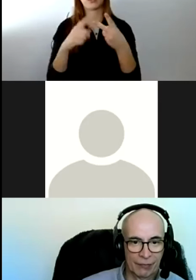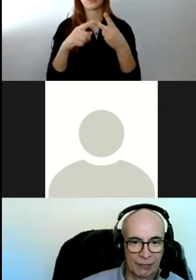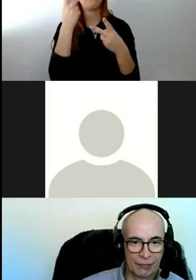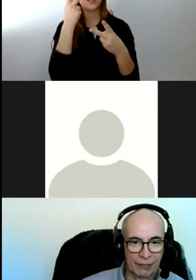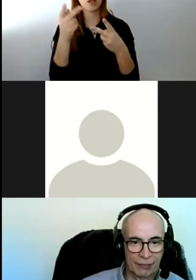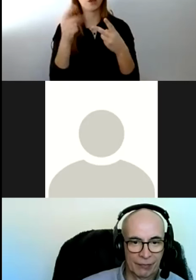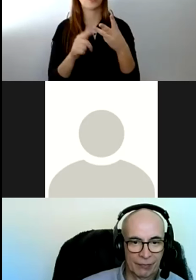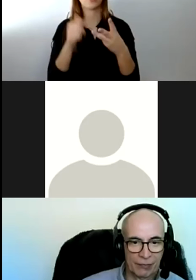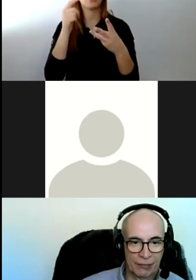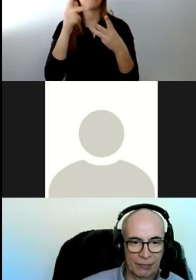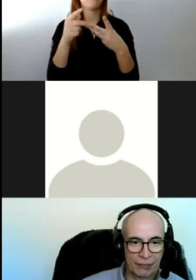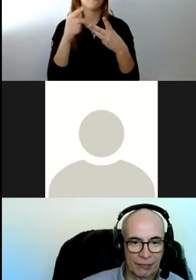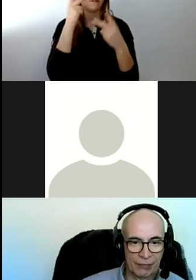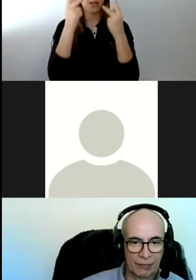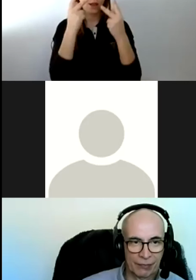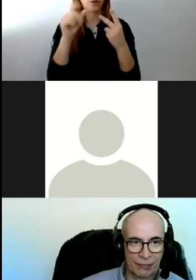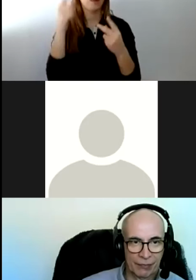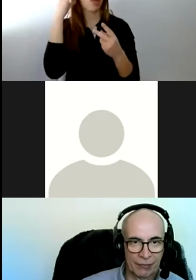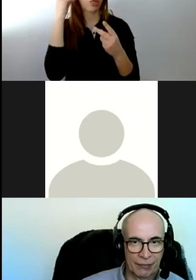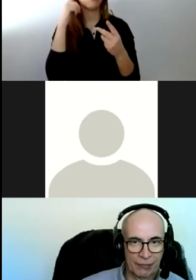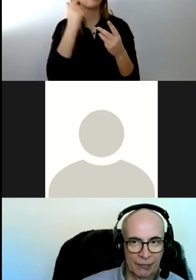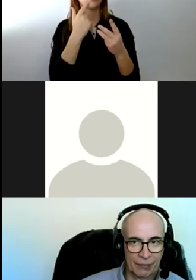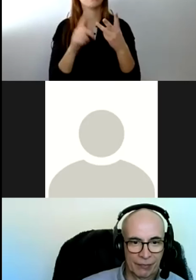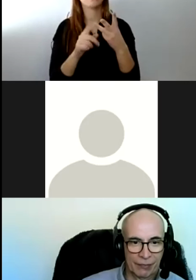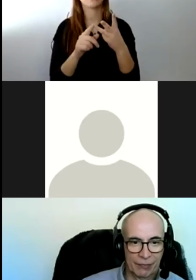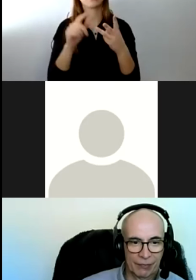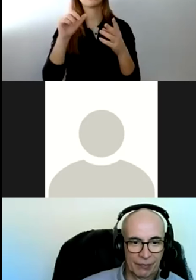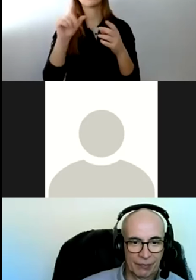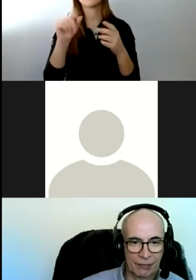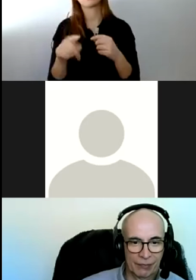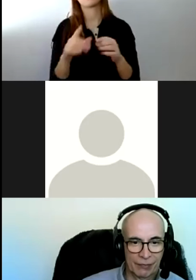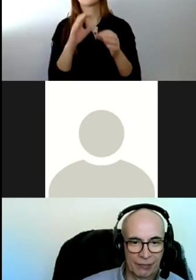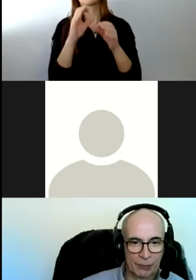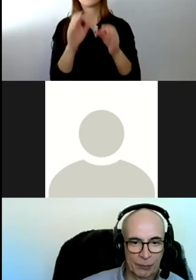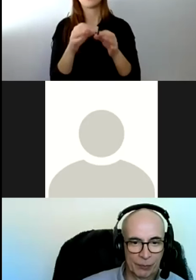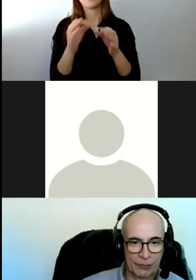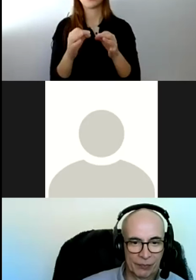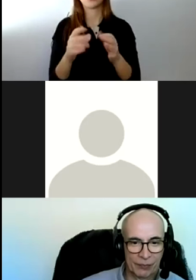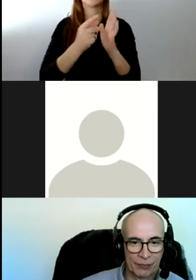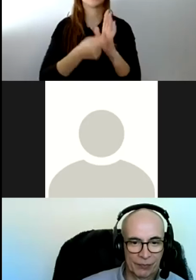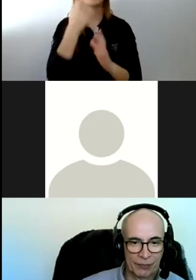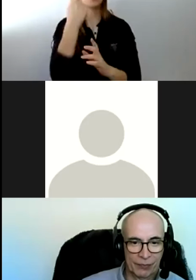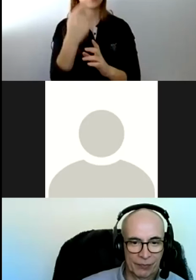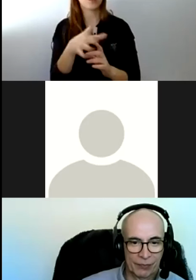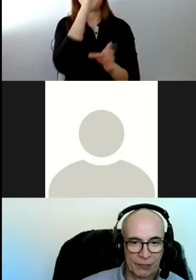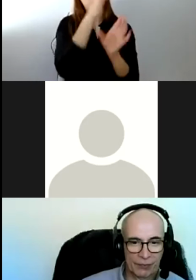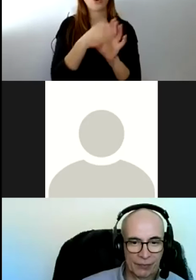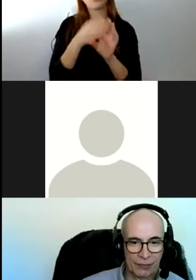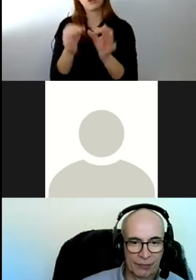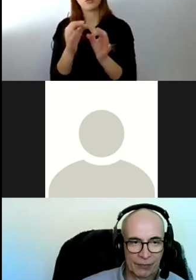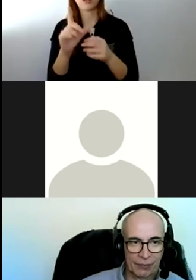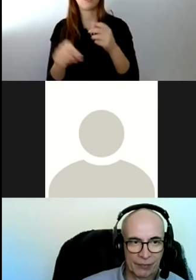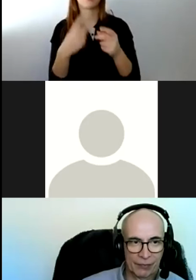e a surdez. Temos os terapeutas, os técnicos especializados, designadamente terapeutas e psicólogos, os assistentes